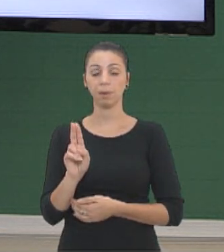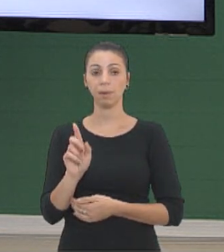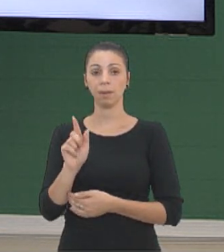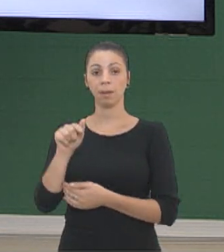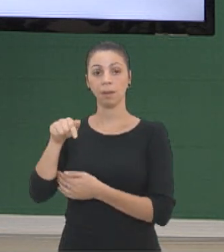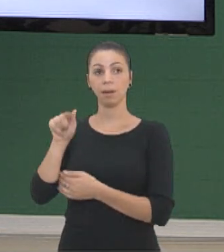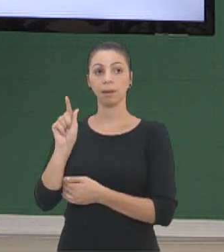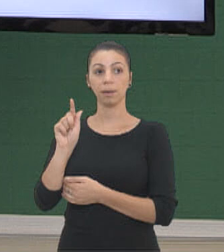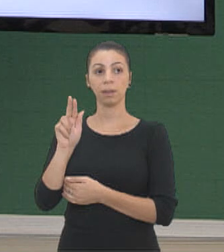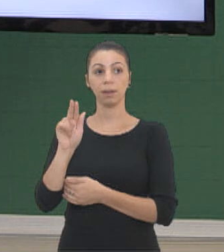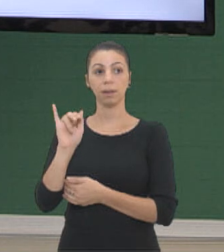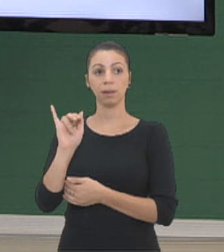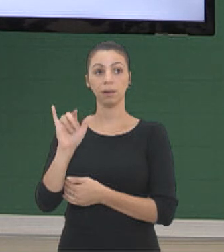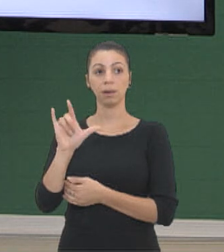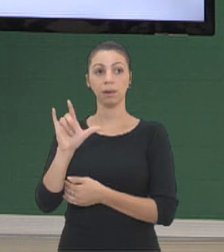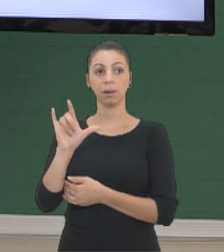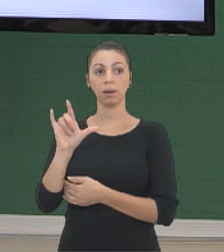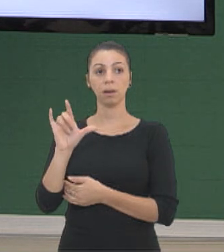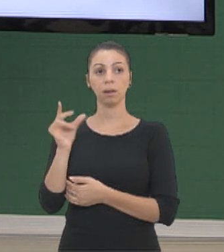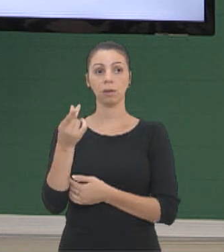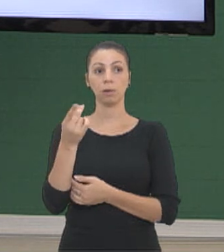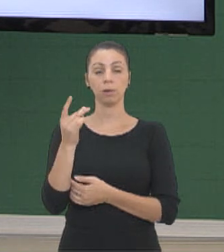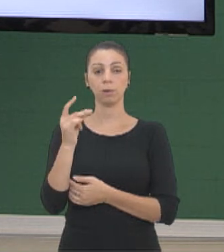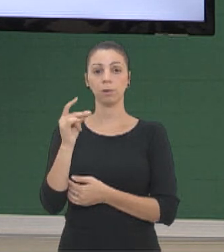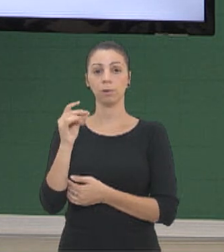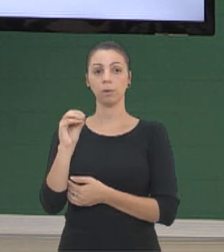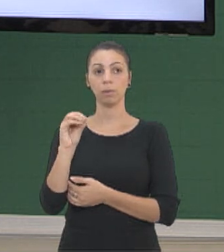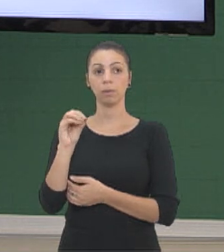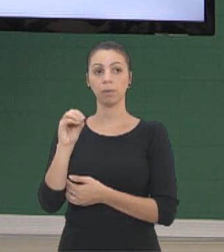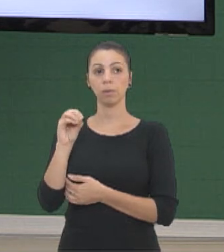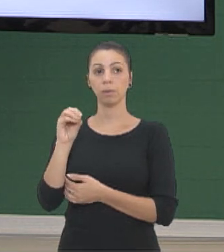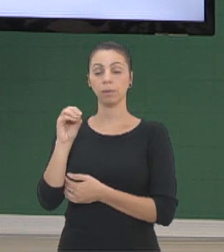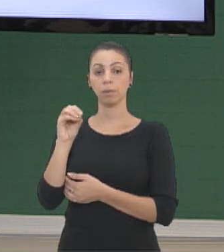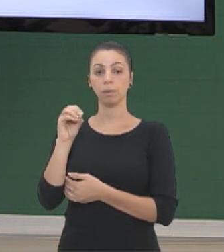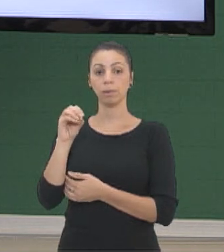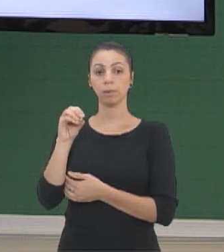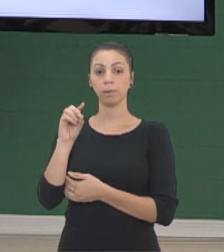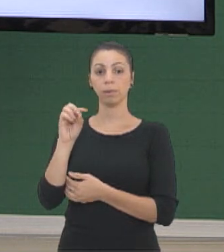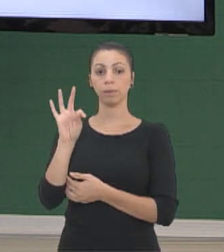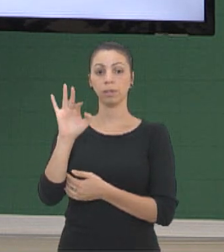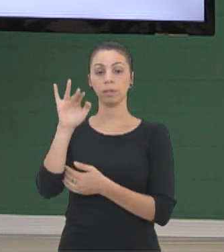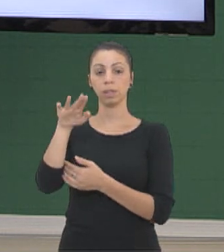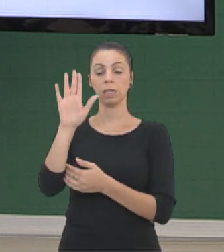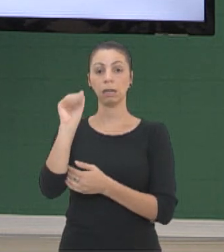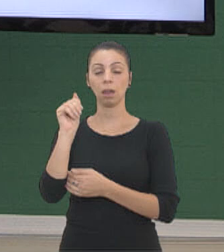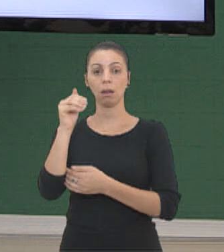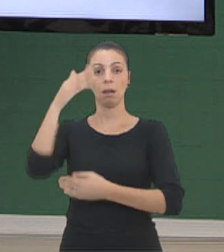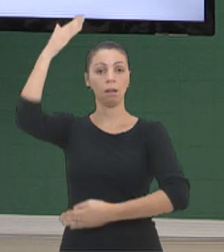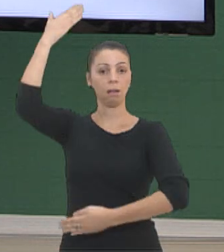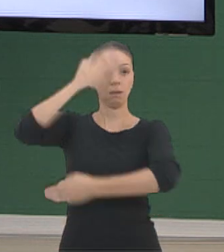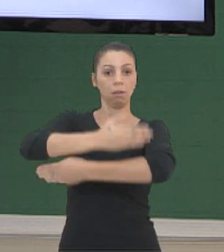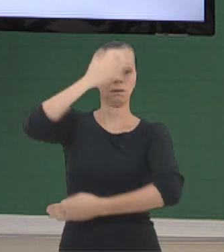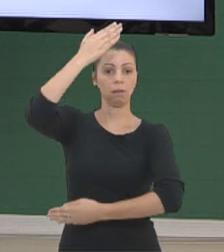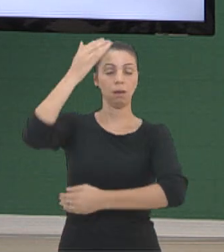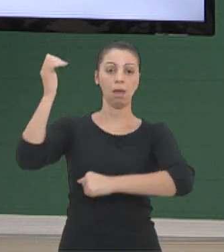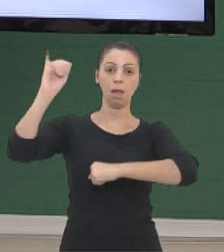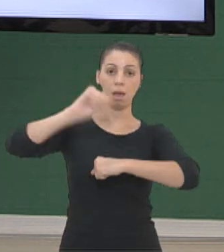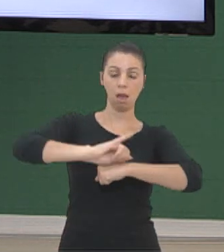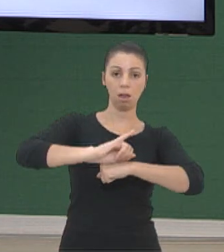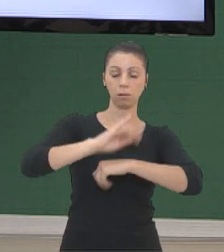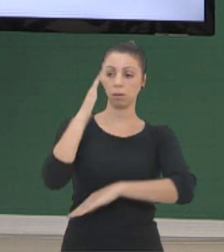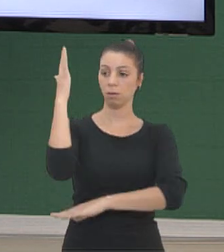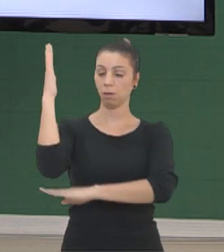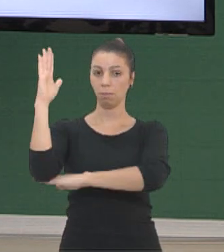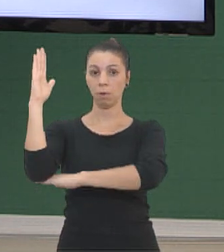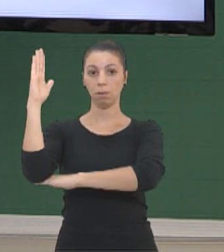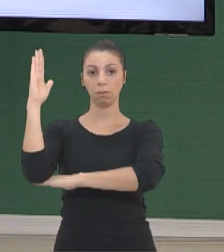é guilhotina. Bom, a guilhotina é um aparelho feito de aço e madeira, uma